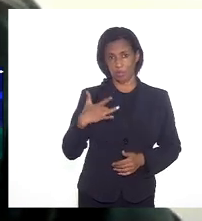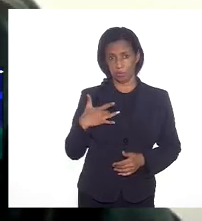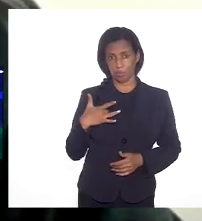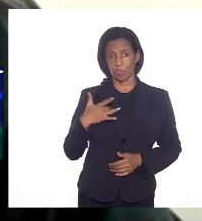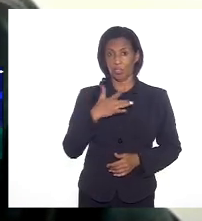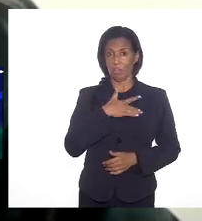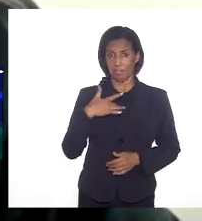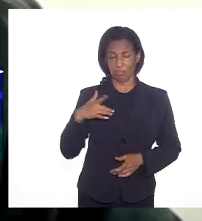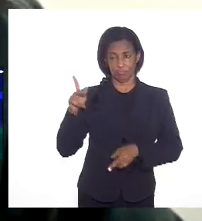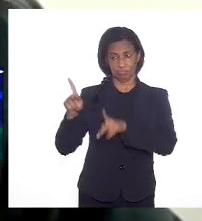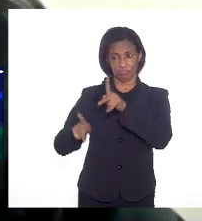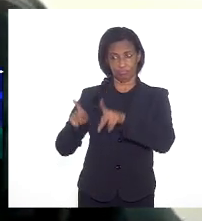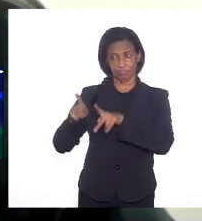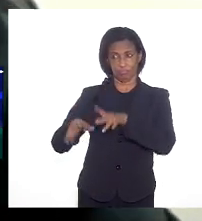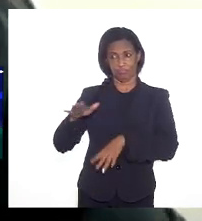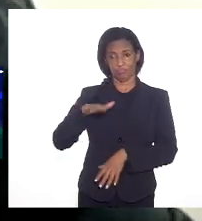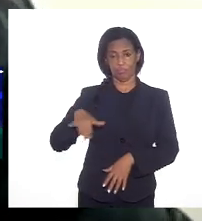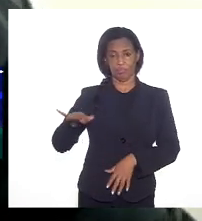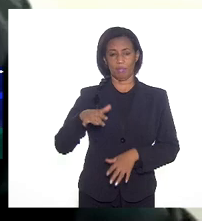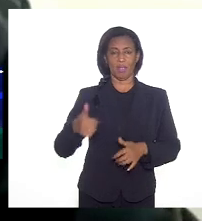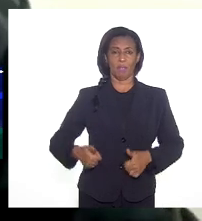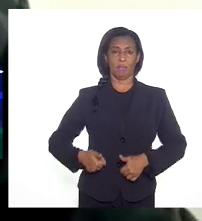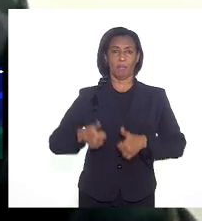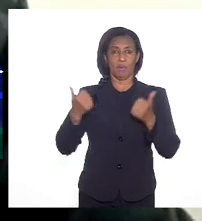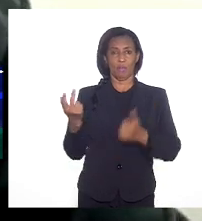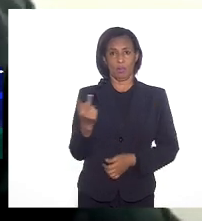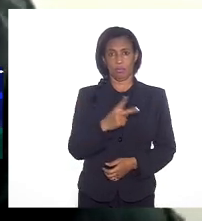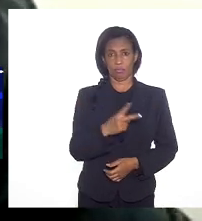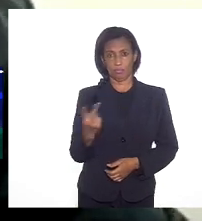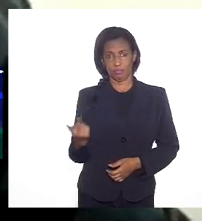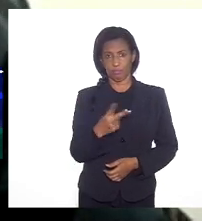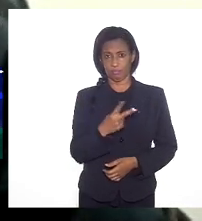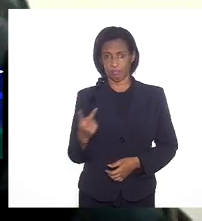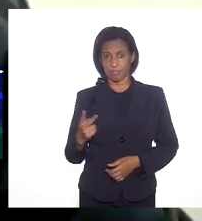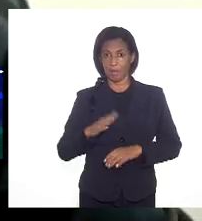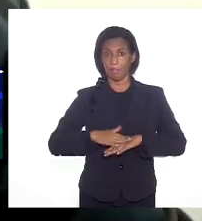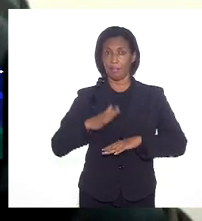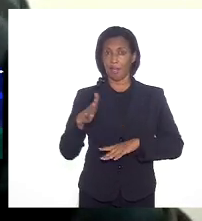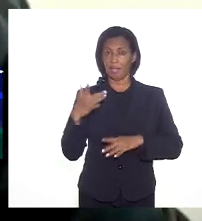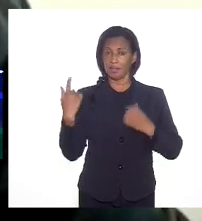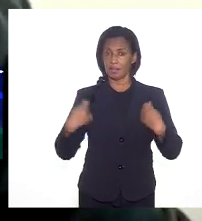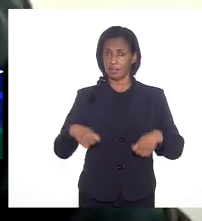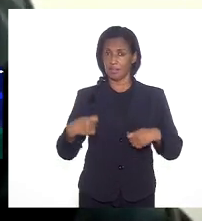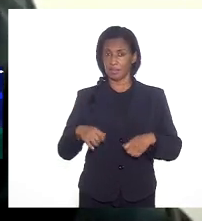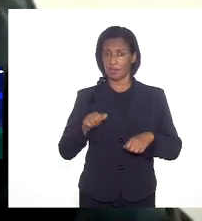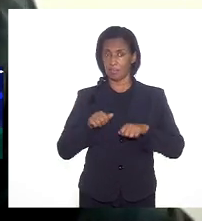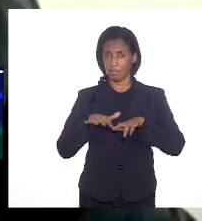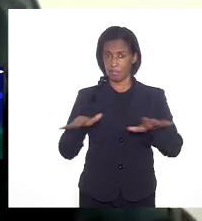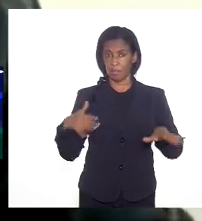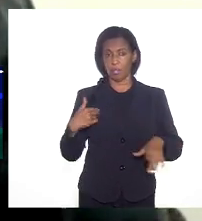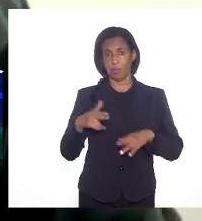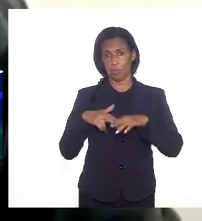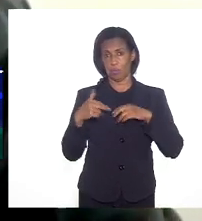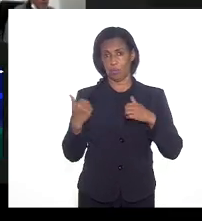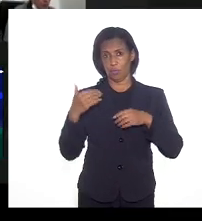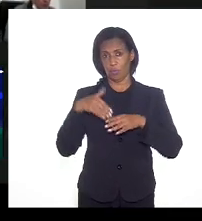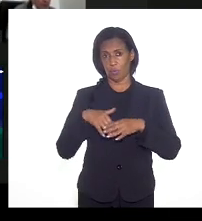saúde da população melhorar os dois lados mais do que necessário na pandemia por isso eu voto sim